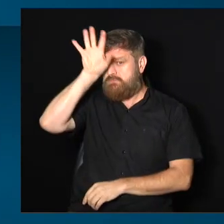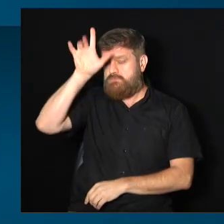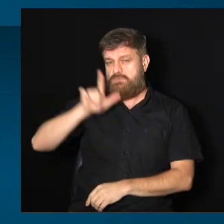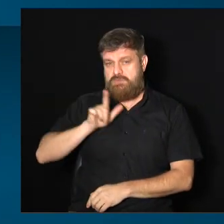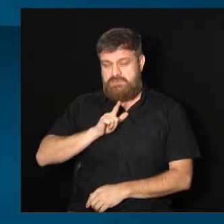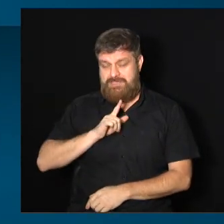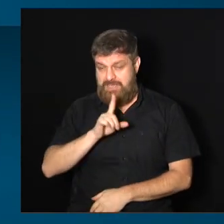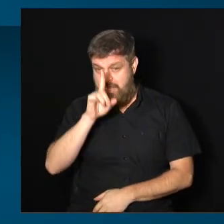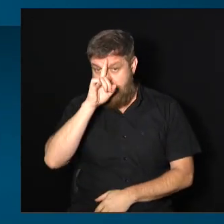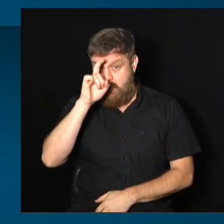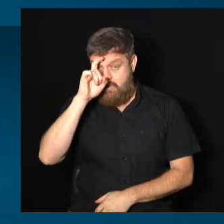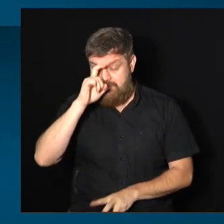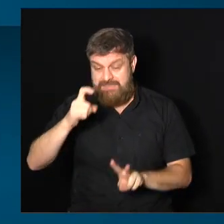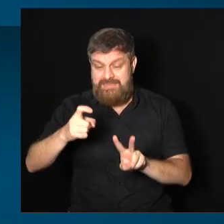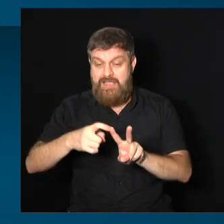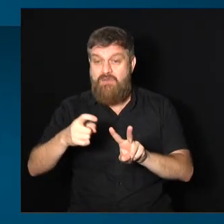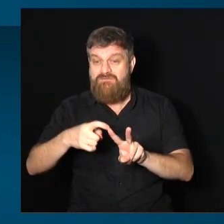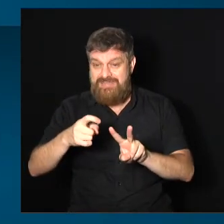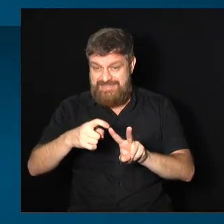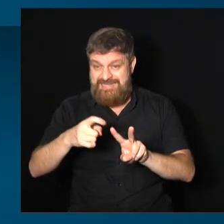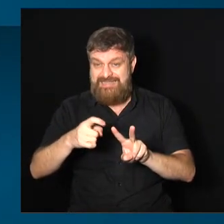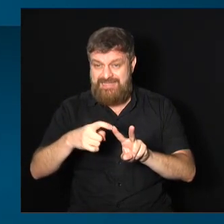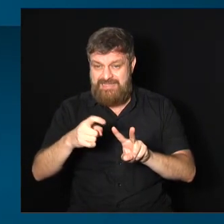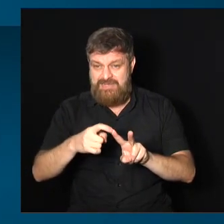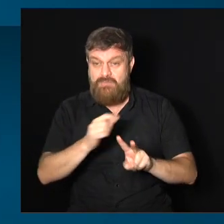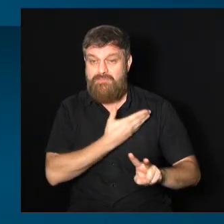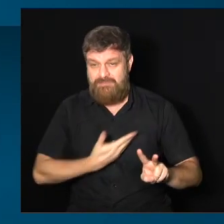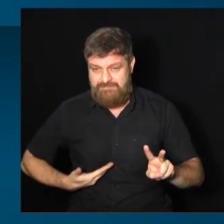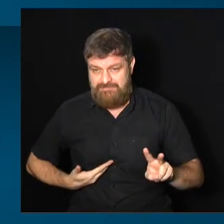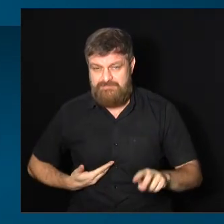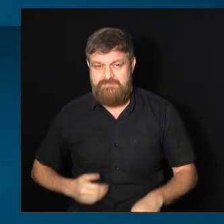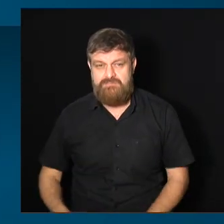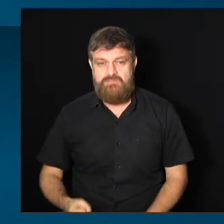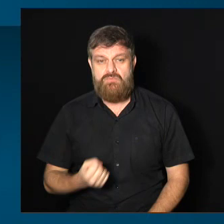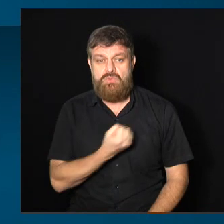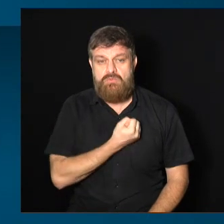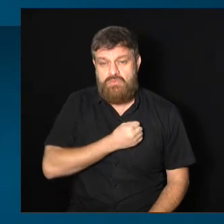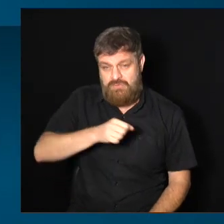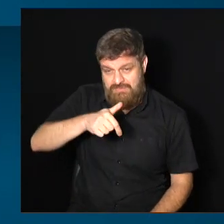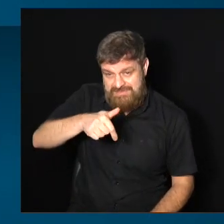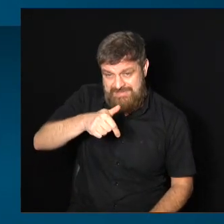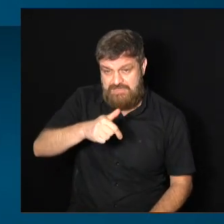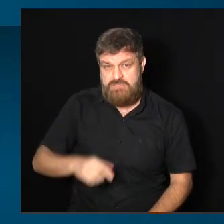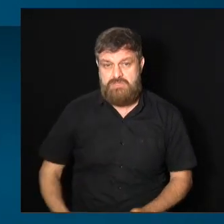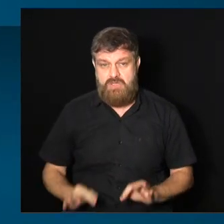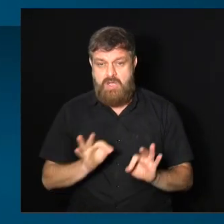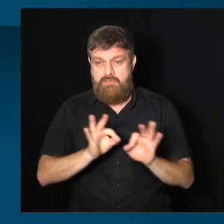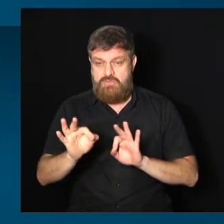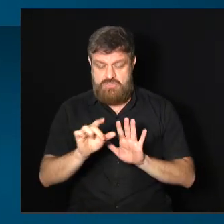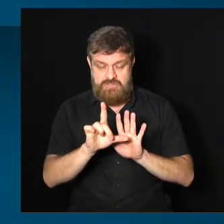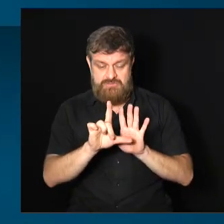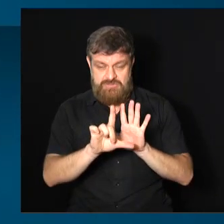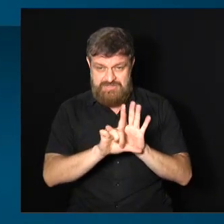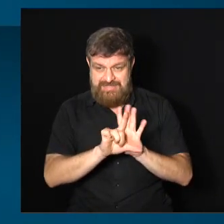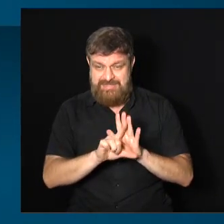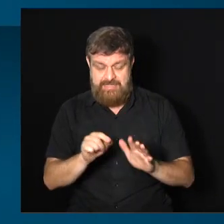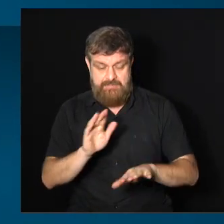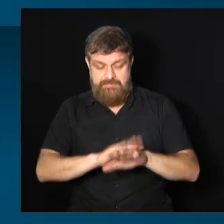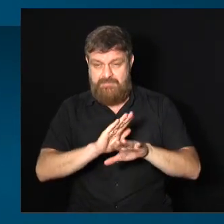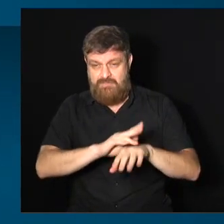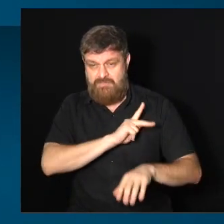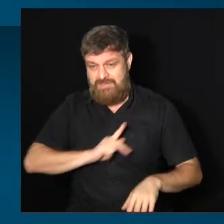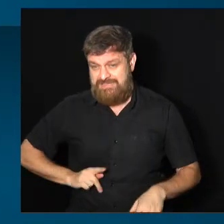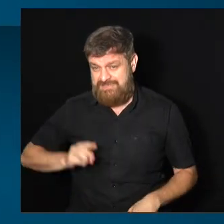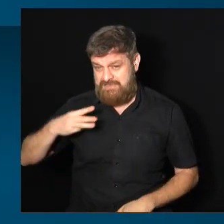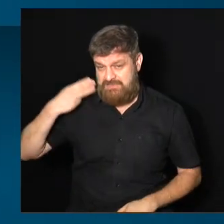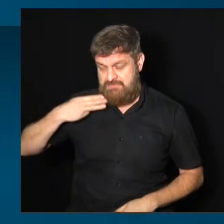do Hospital Veterinário Municipal. O item 7, em turno único, será analisado o projeto de autoria do presidente da Câmara,